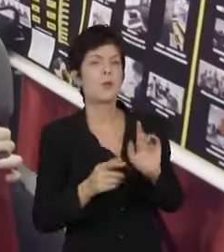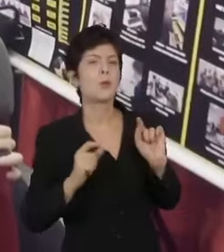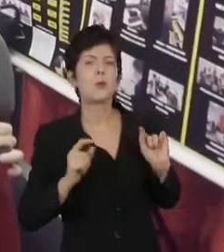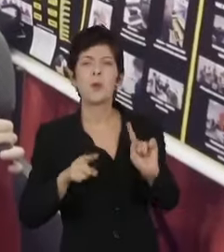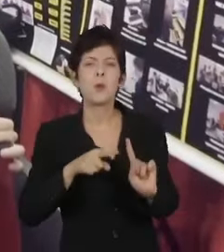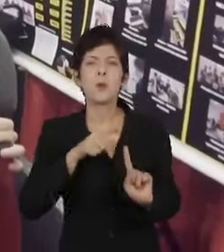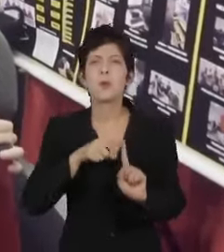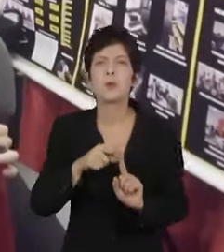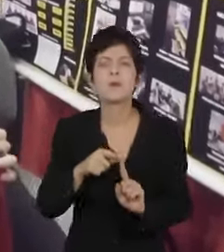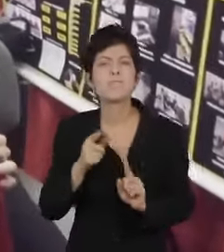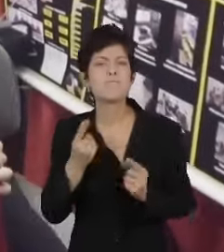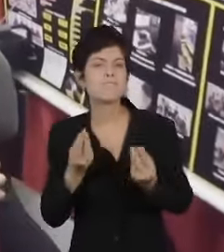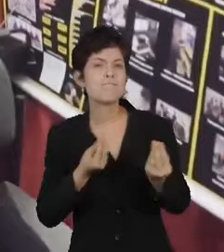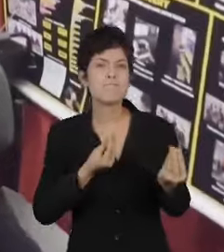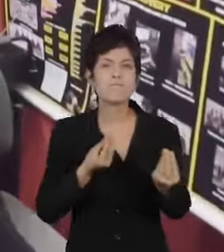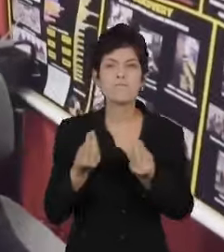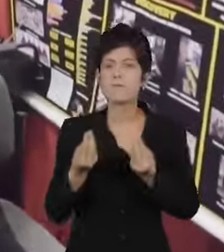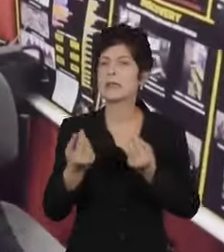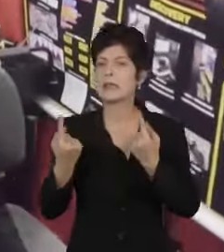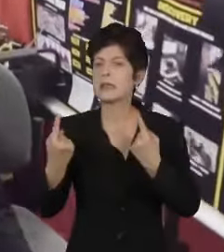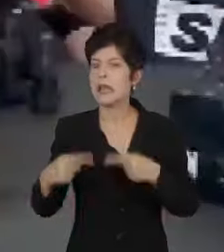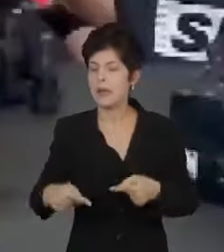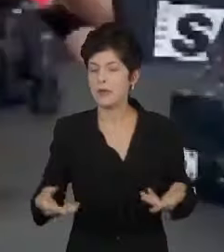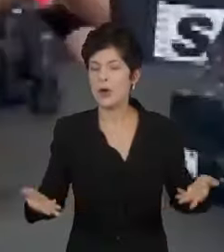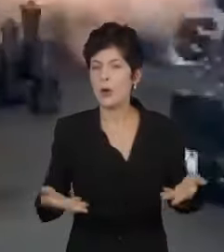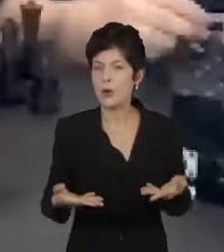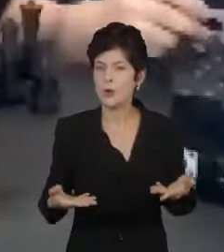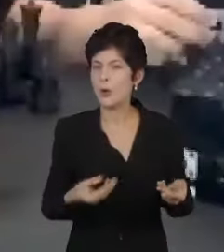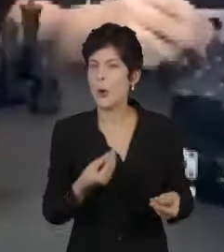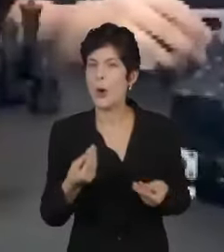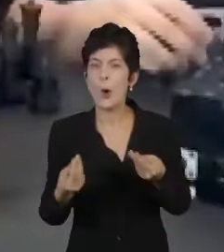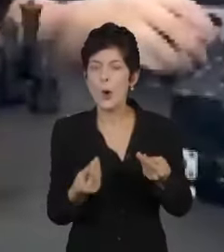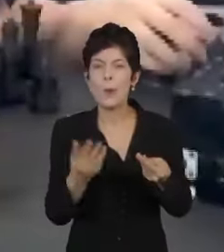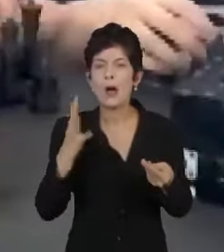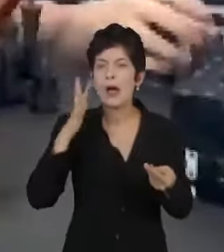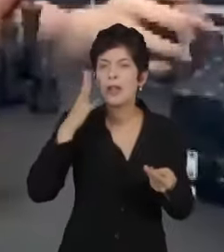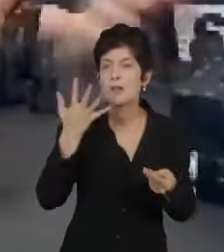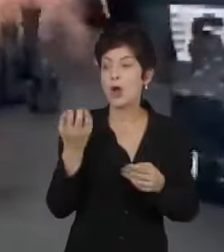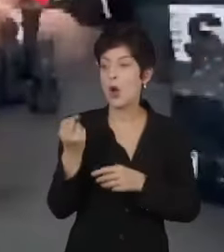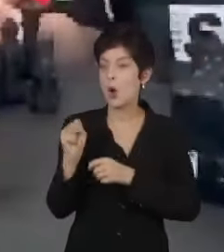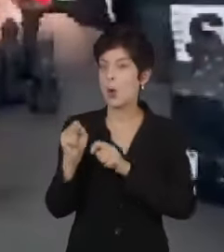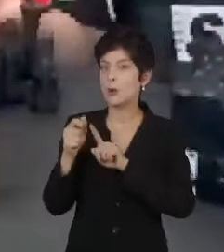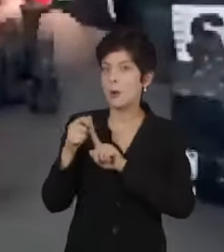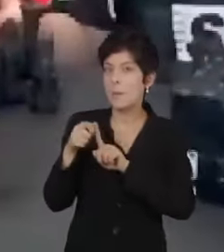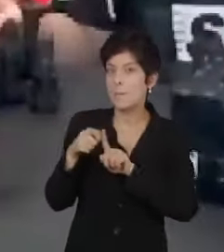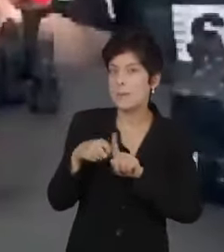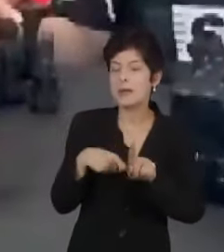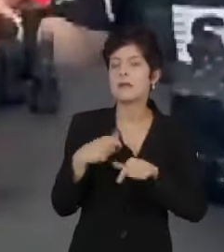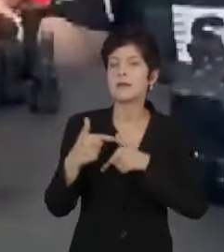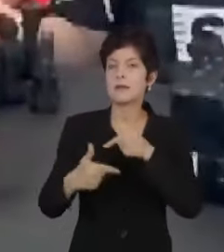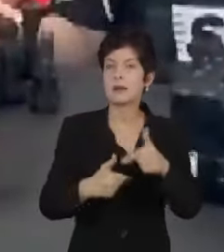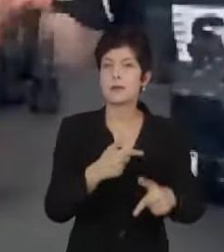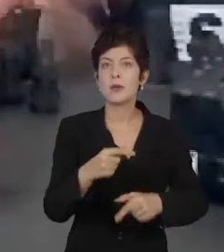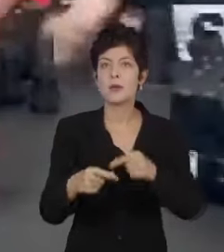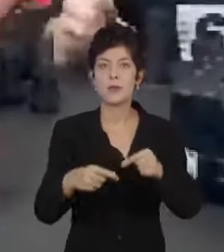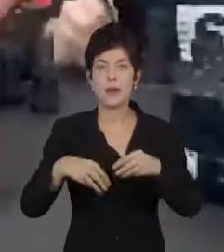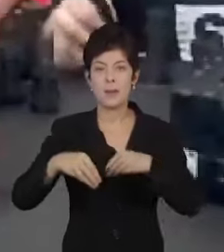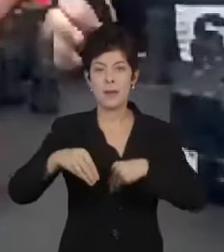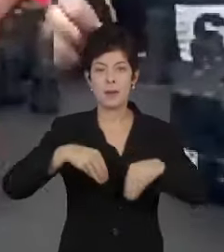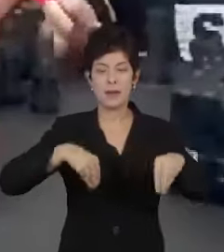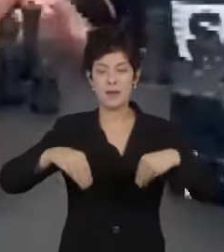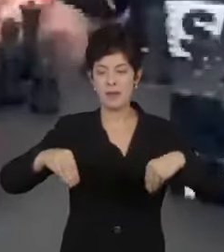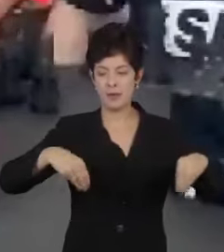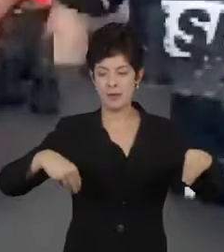era encontrar uma solução a um desafio contemporâneo. Durante 8 meses, a equipe trabalhou na criação do Master Chess,